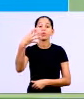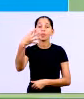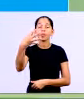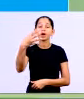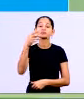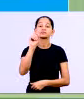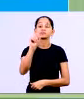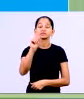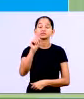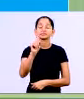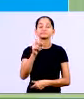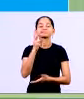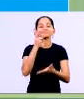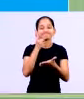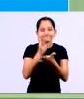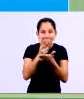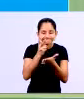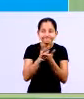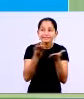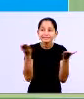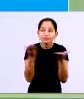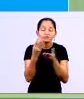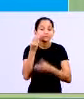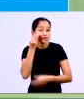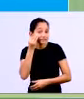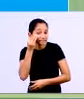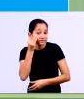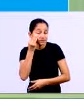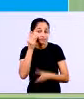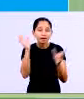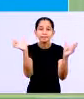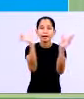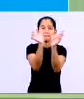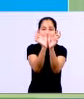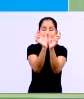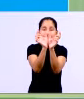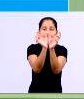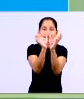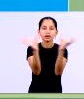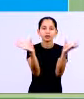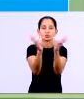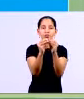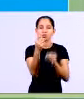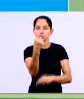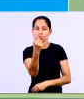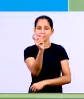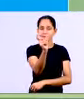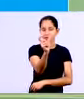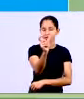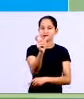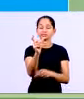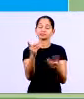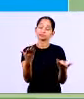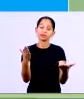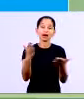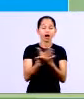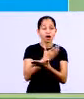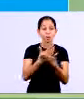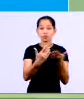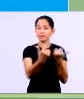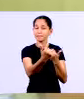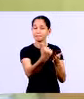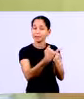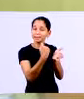do hífen. No emprego do hífen, agora a gente vai observar quais foram as transformações que aconteceram. Já surgiram algumas perguntas